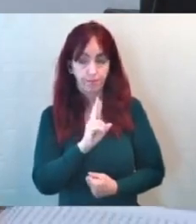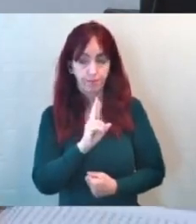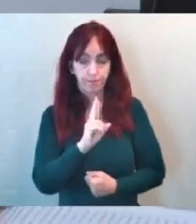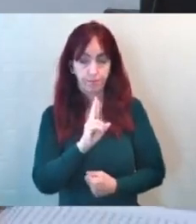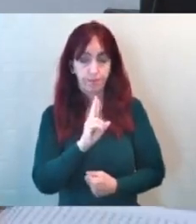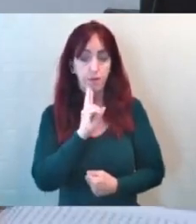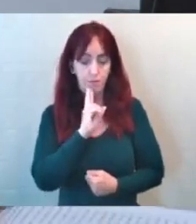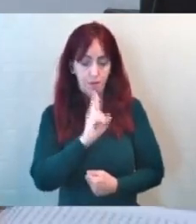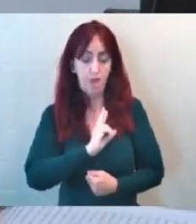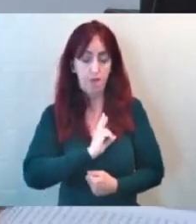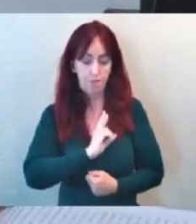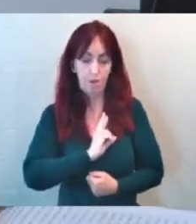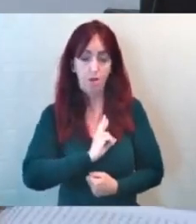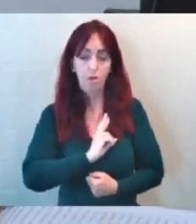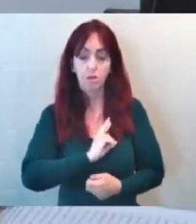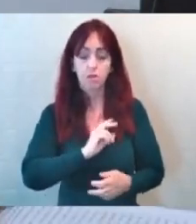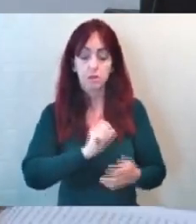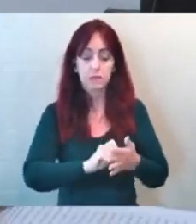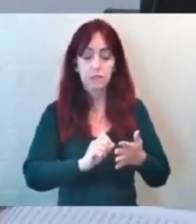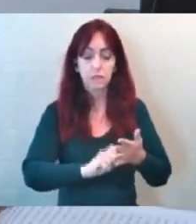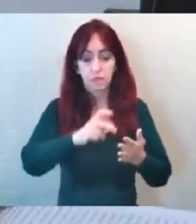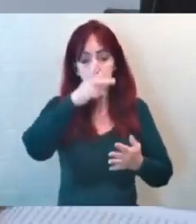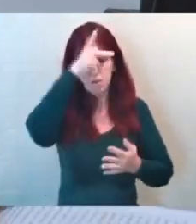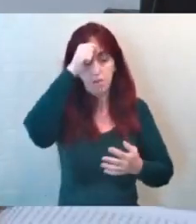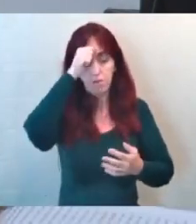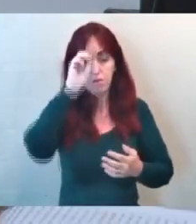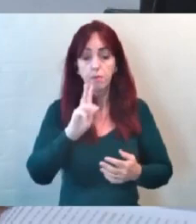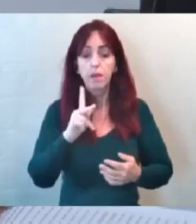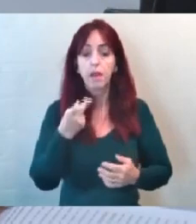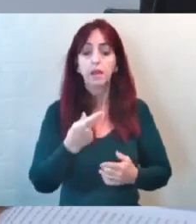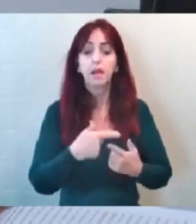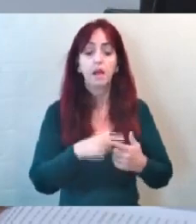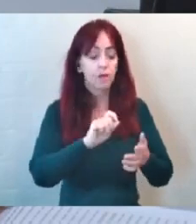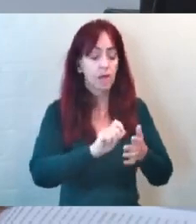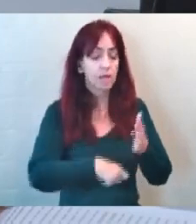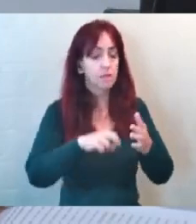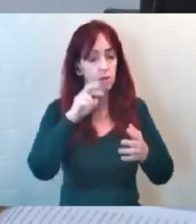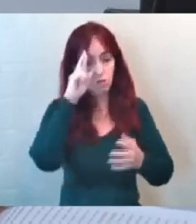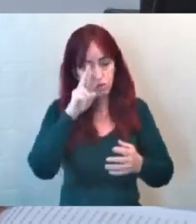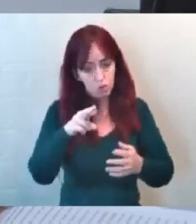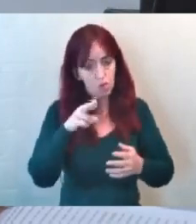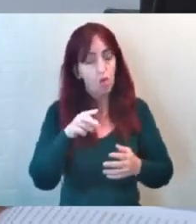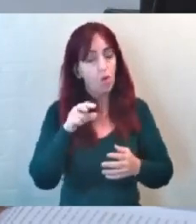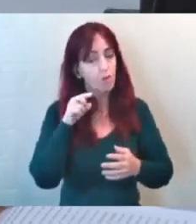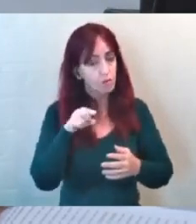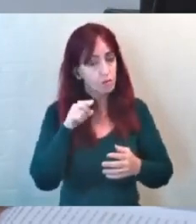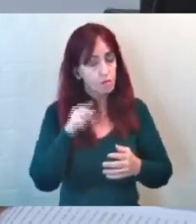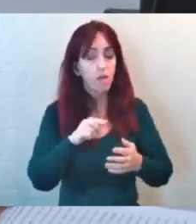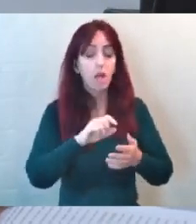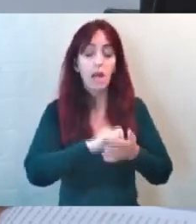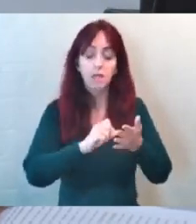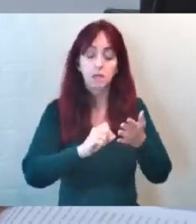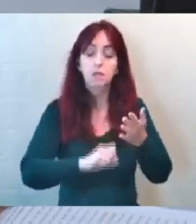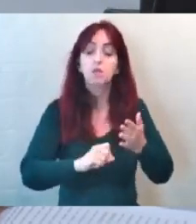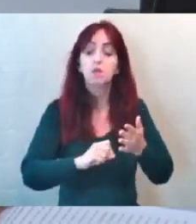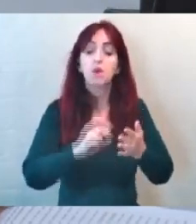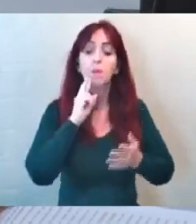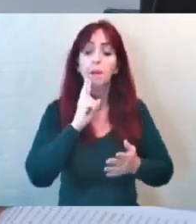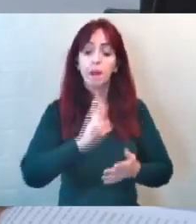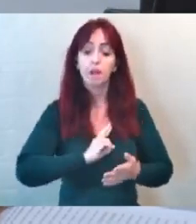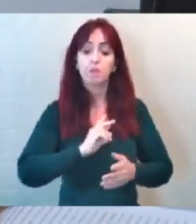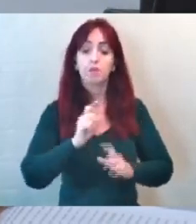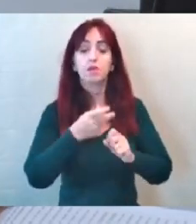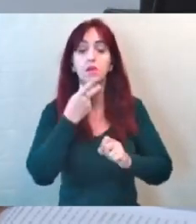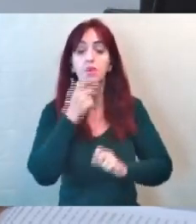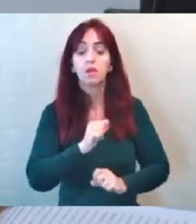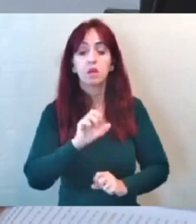uma resposta escrita da Prefeitura de Belo Horizonte, que foi até assinada pelo senhor, onde fala que a SUMOB